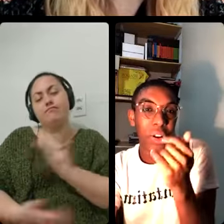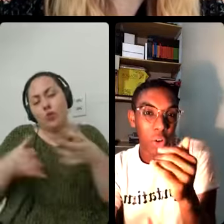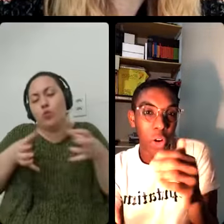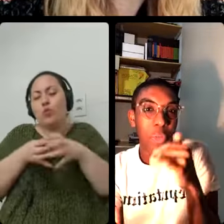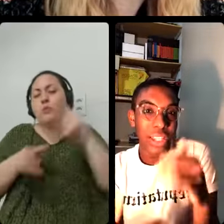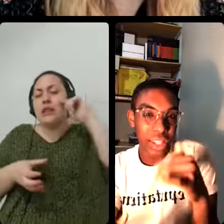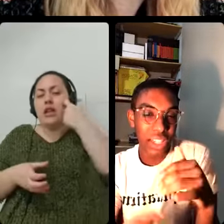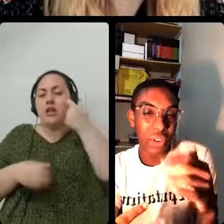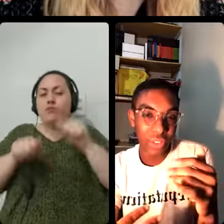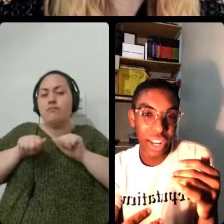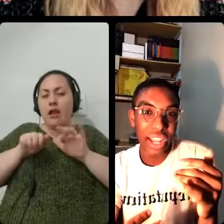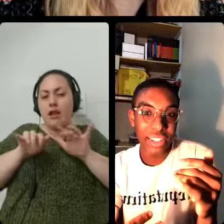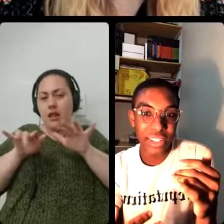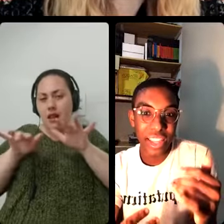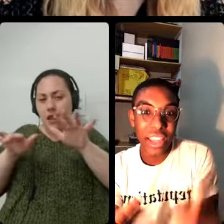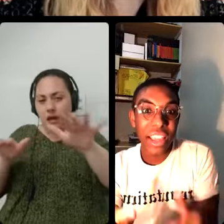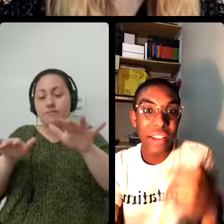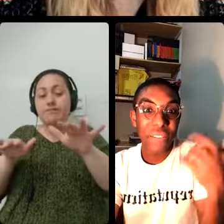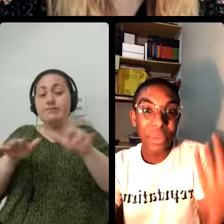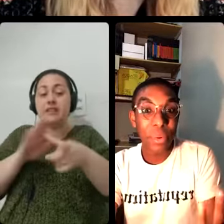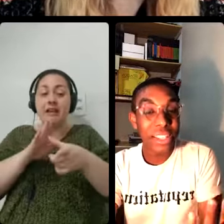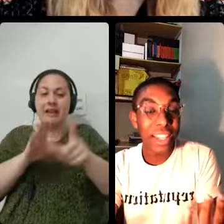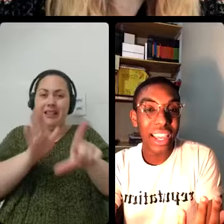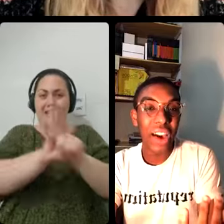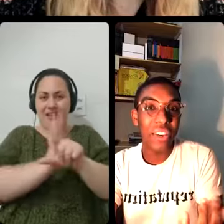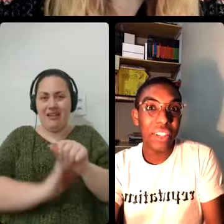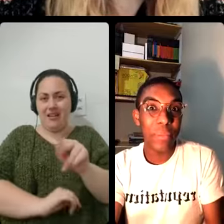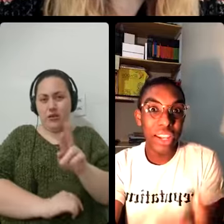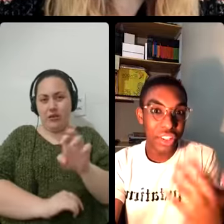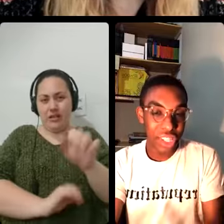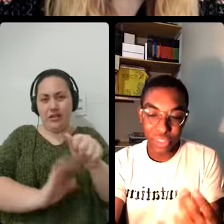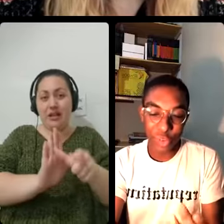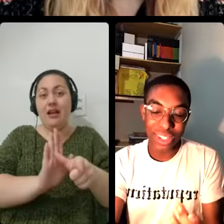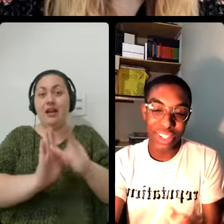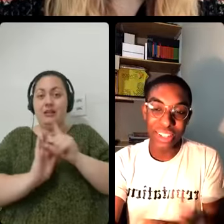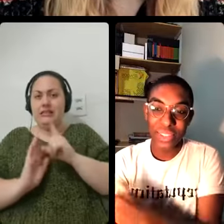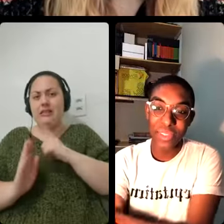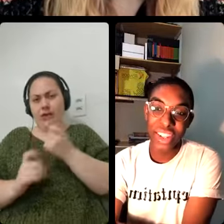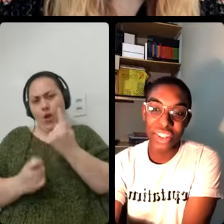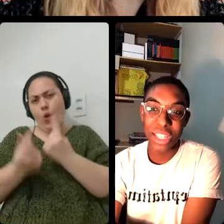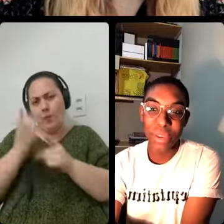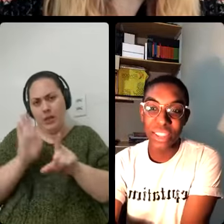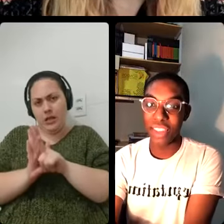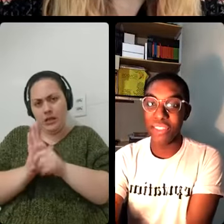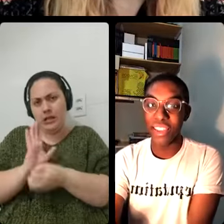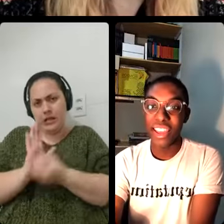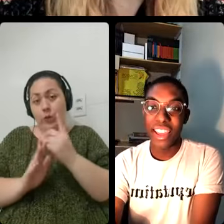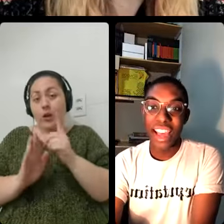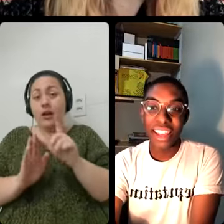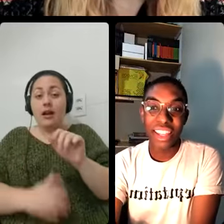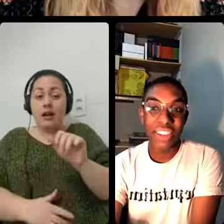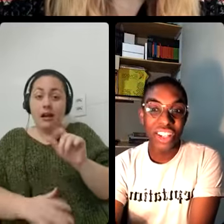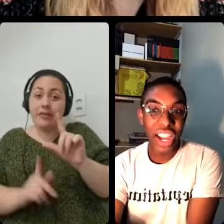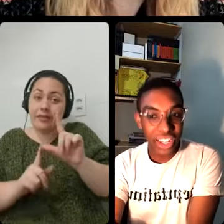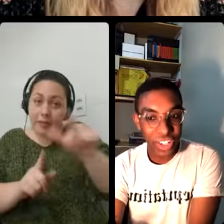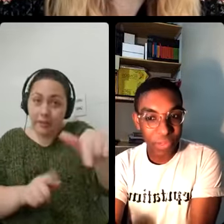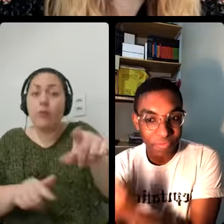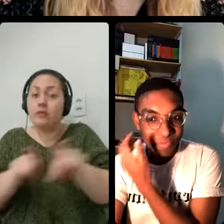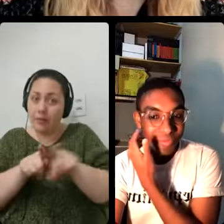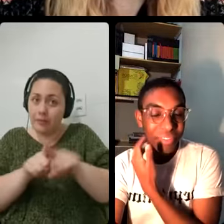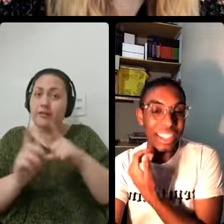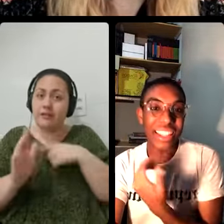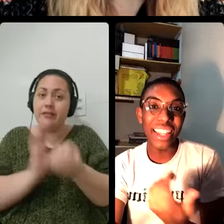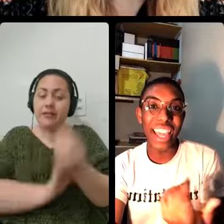Áurea, algumas leis foram criadas, né? Depois da Lei Áurea também a gente teve algumas leis, né? A gente também teve a Lei da